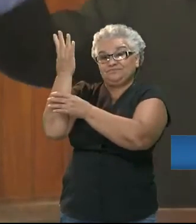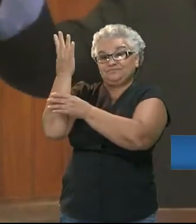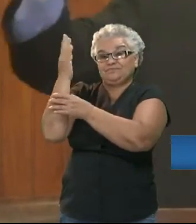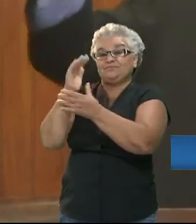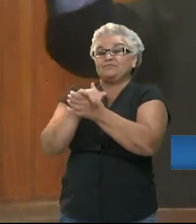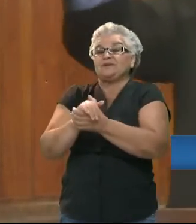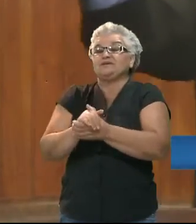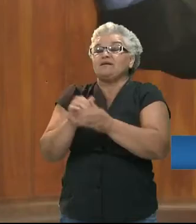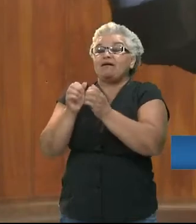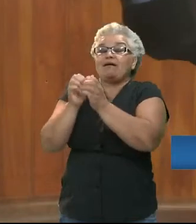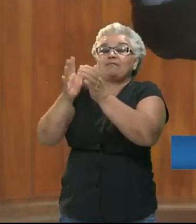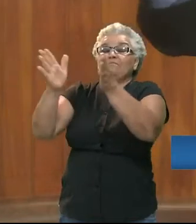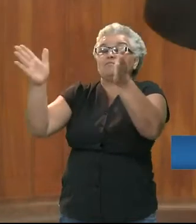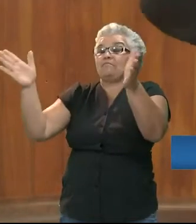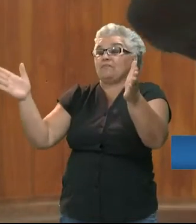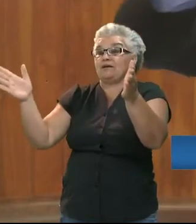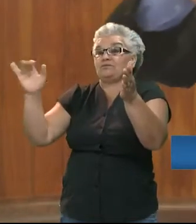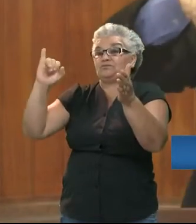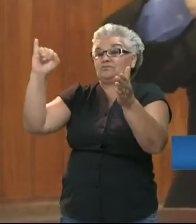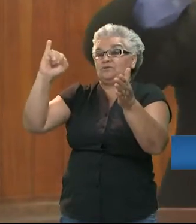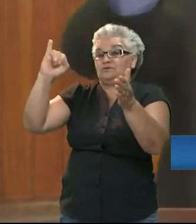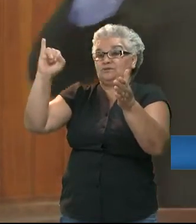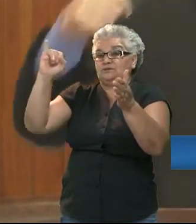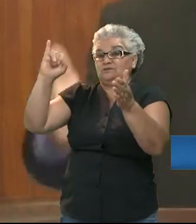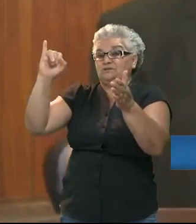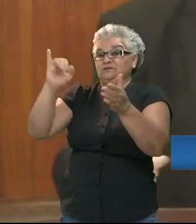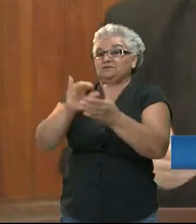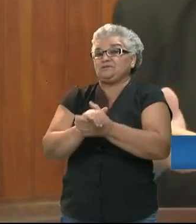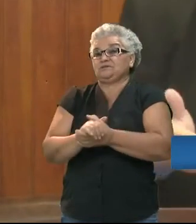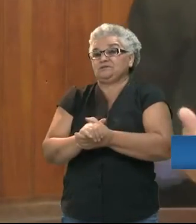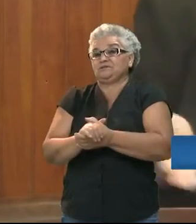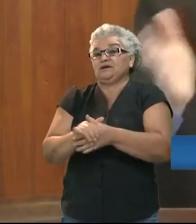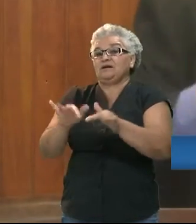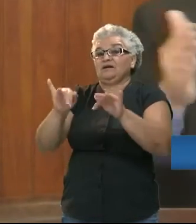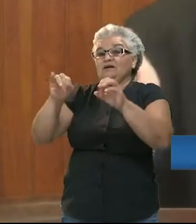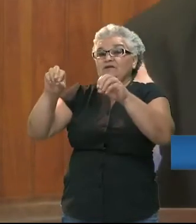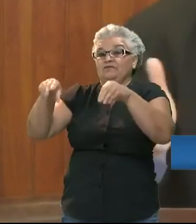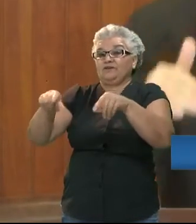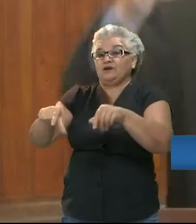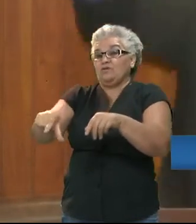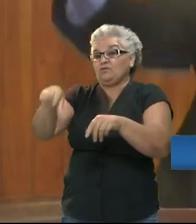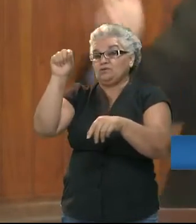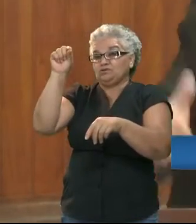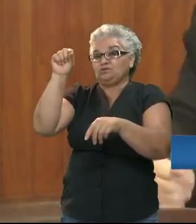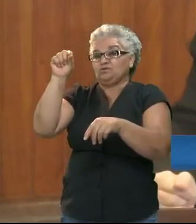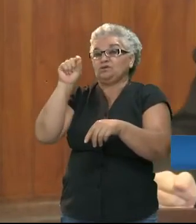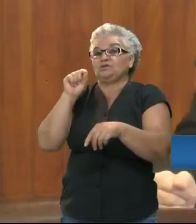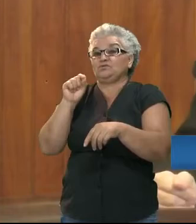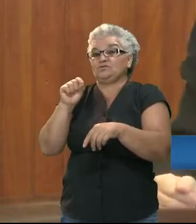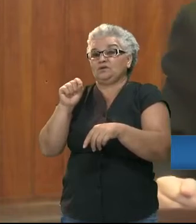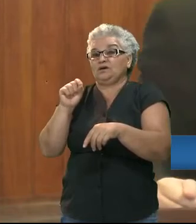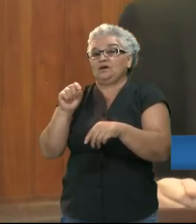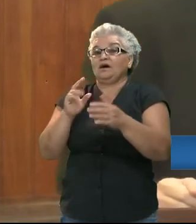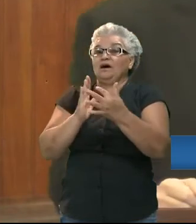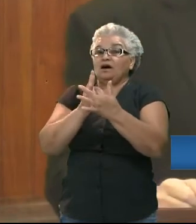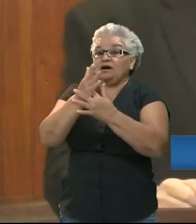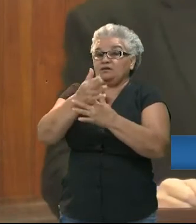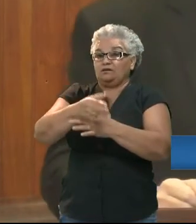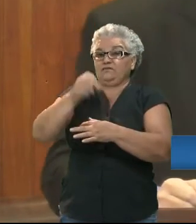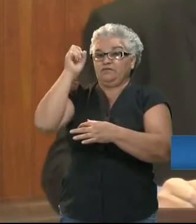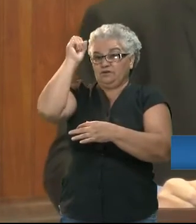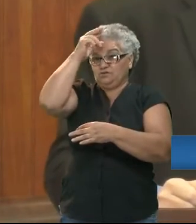mais aberto para os índices, mas consignando que ao final seja escolhido pelo gestor aquele que seja